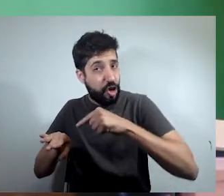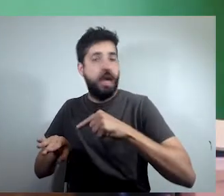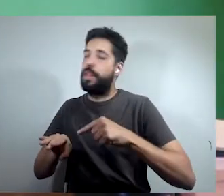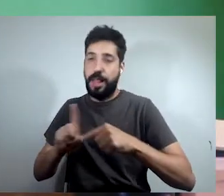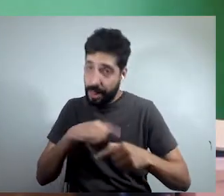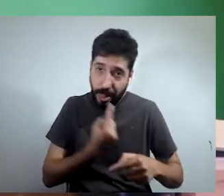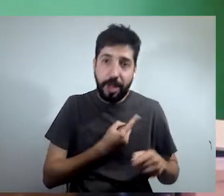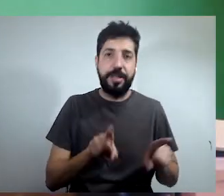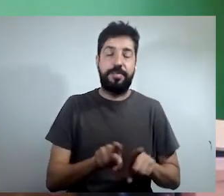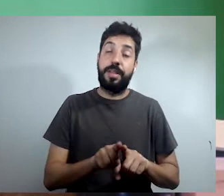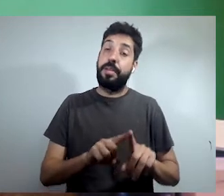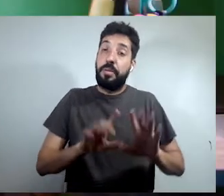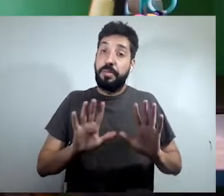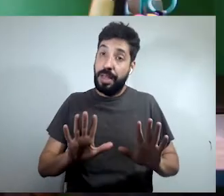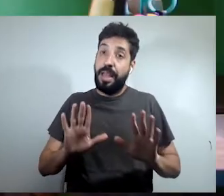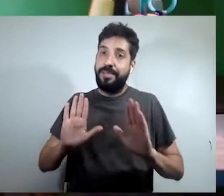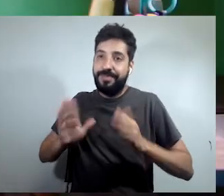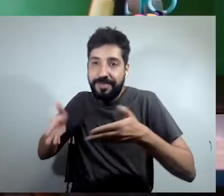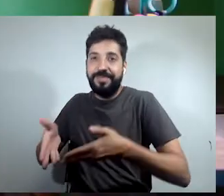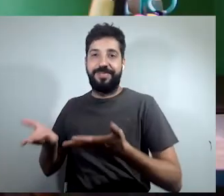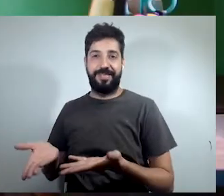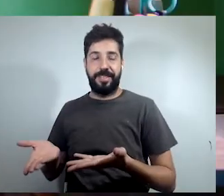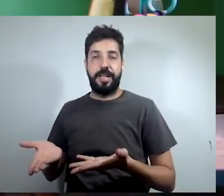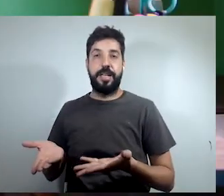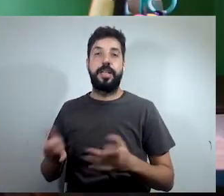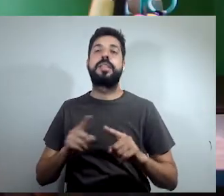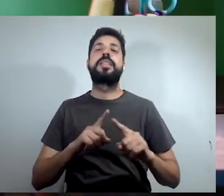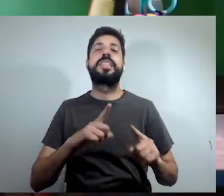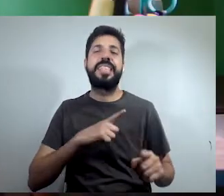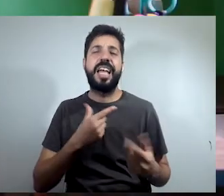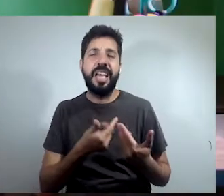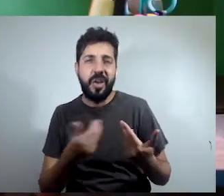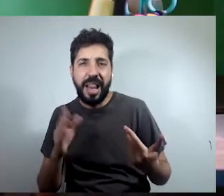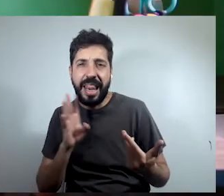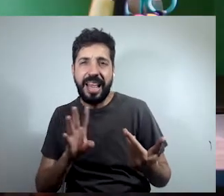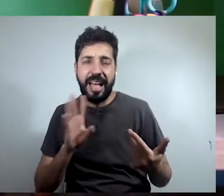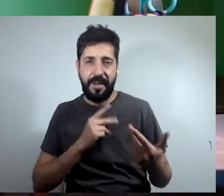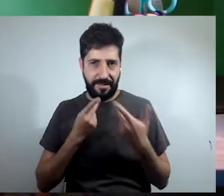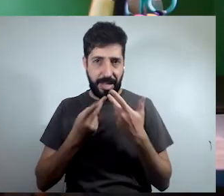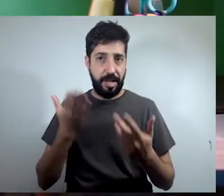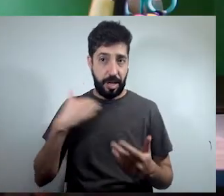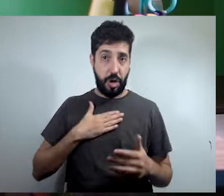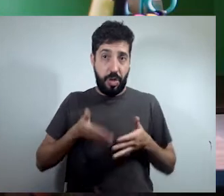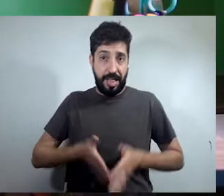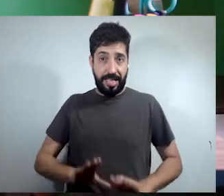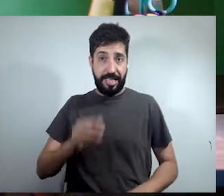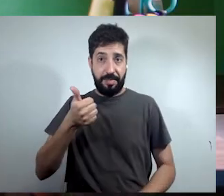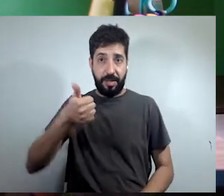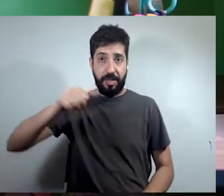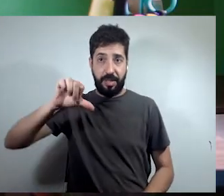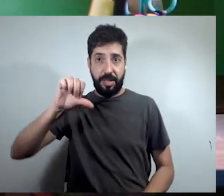mas por que não para elas? Tem uma coisa muito legal que eu gostaria de falar. Eu nasci em